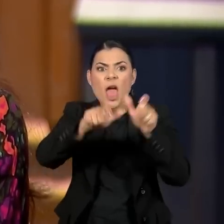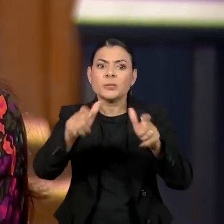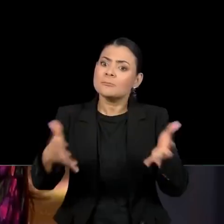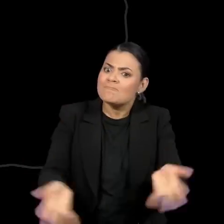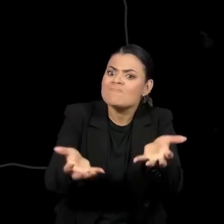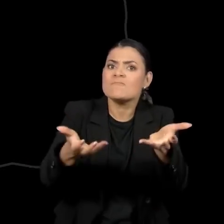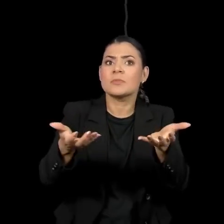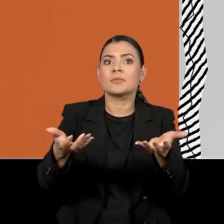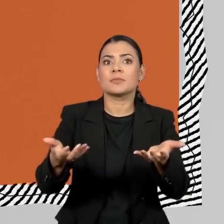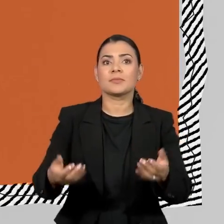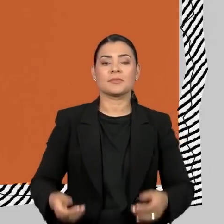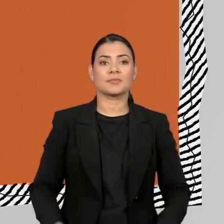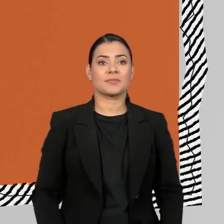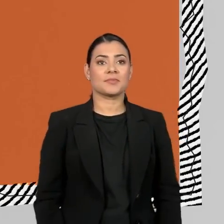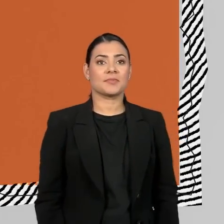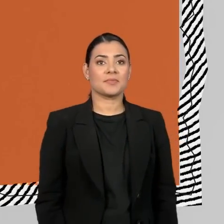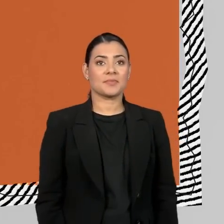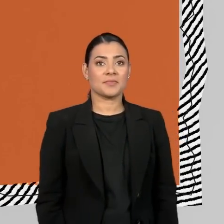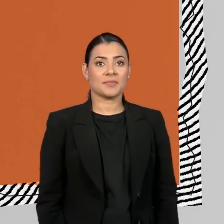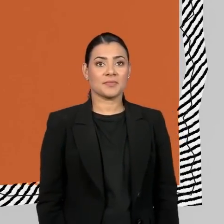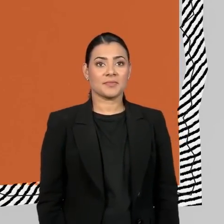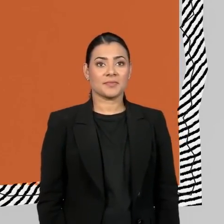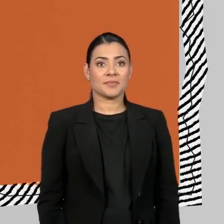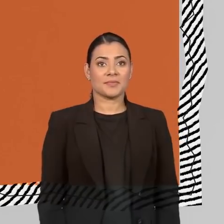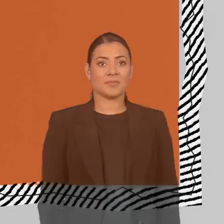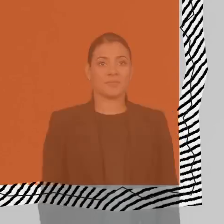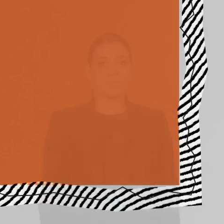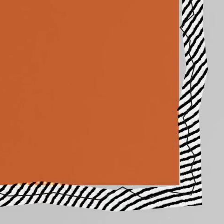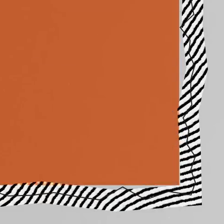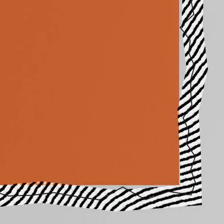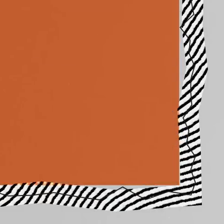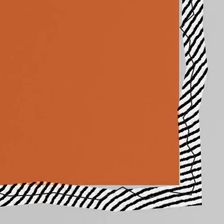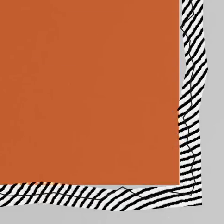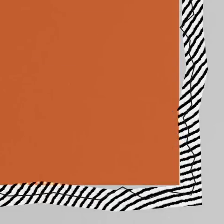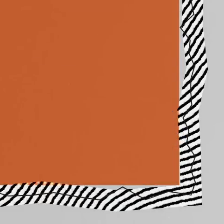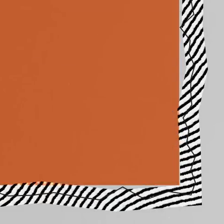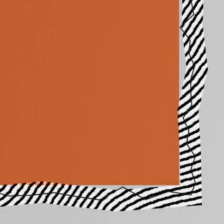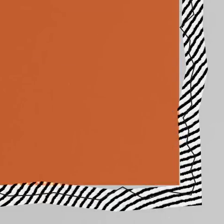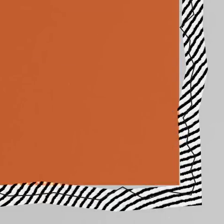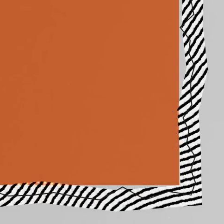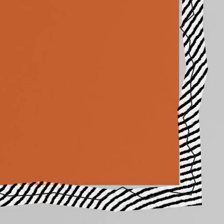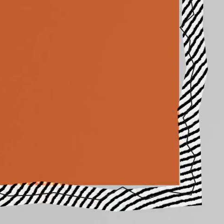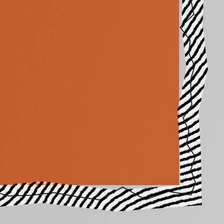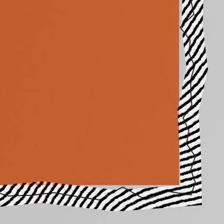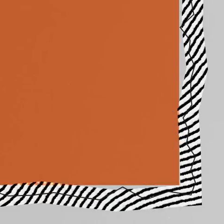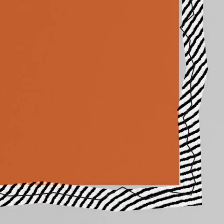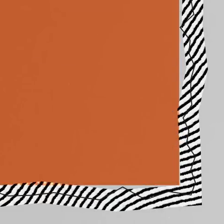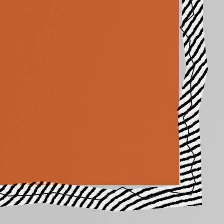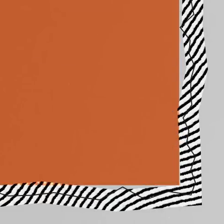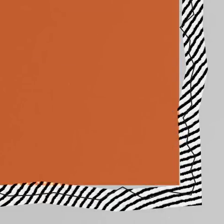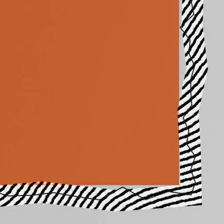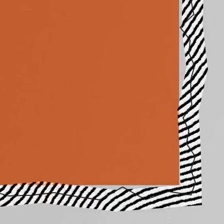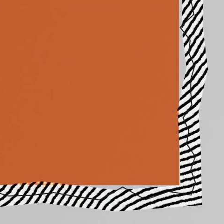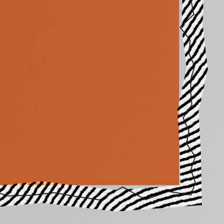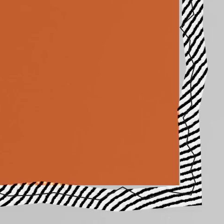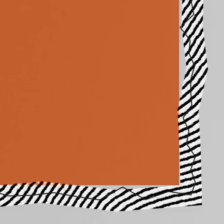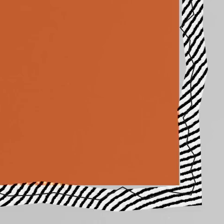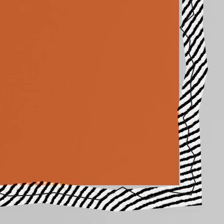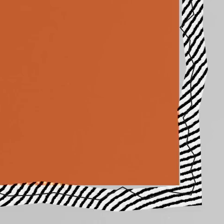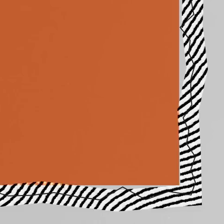assim. What is love? Baby, don't hurt me. Don't